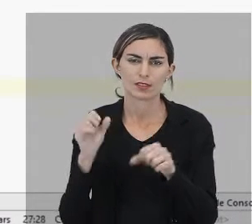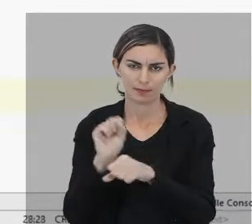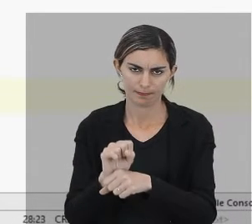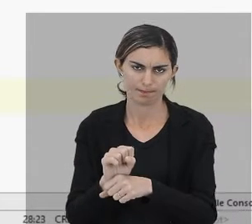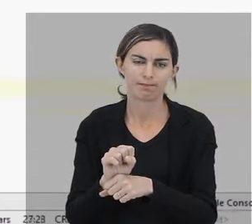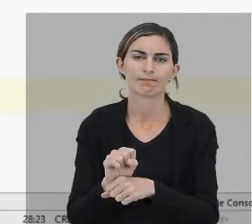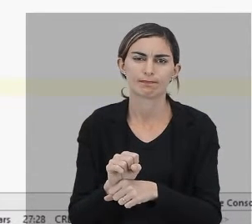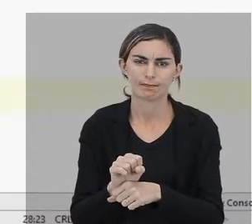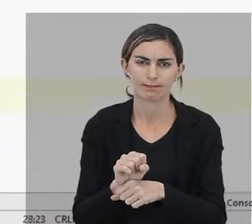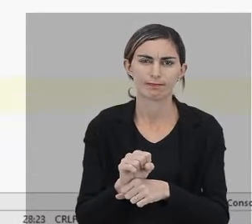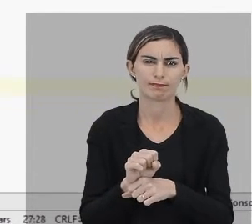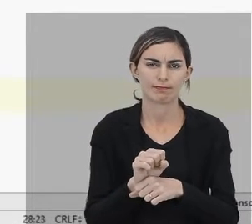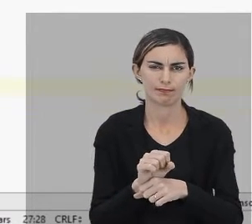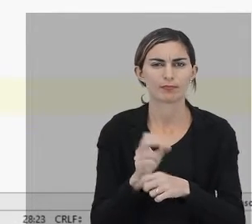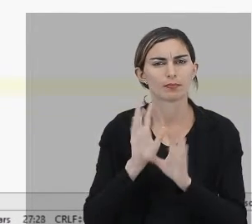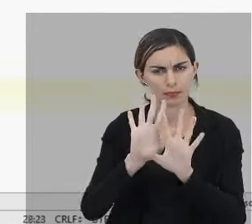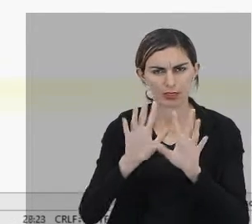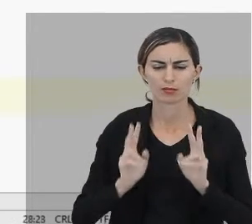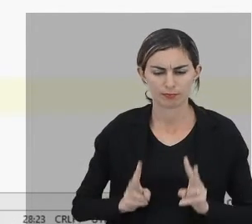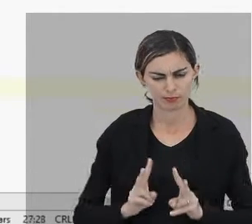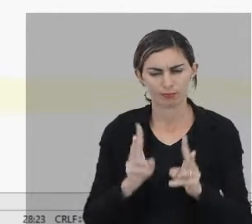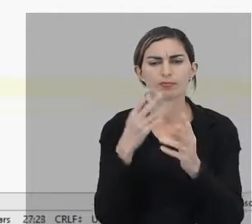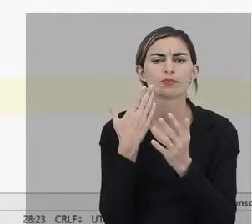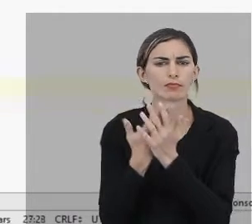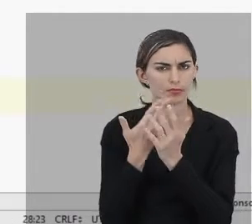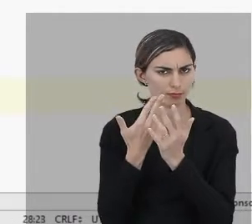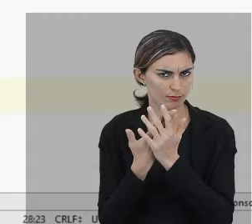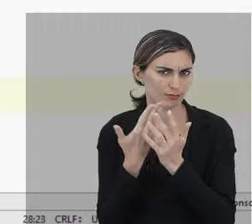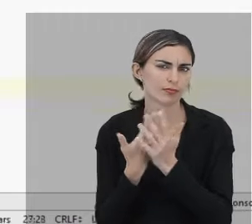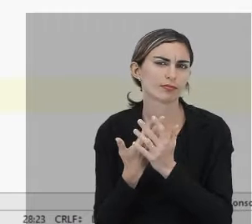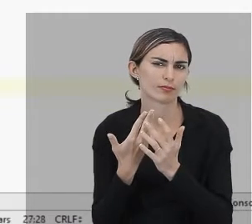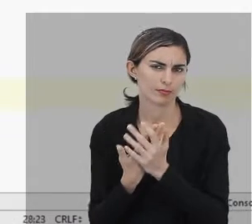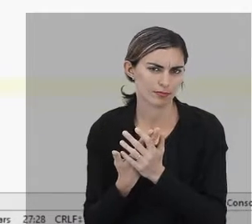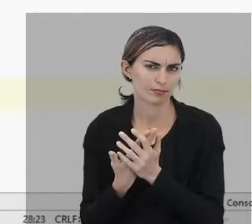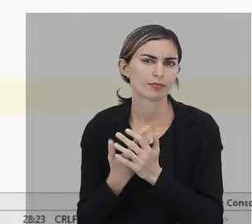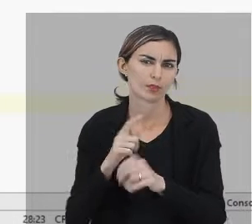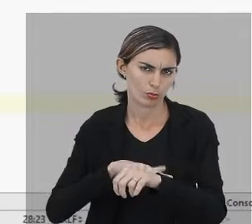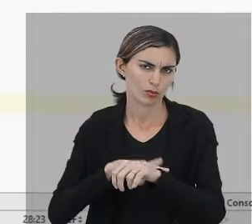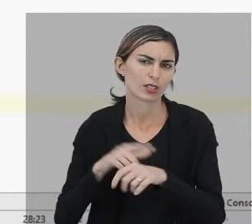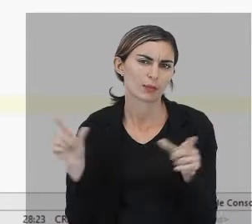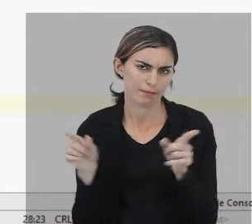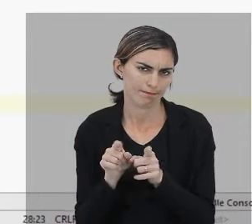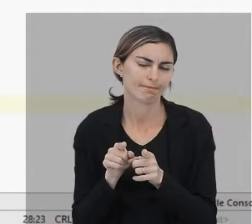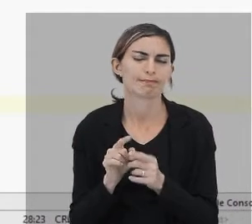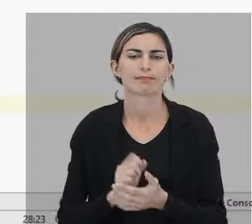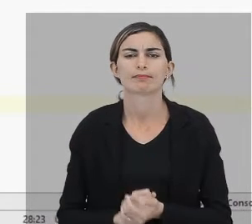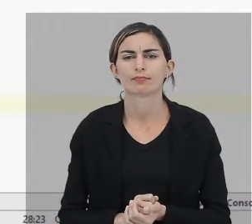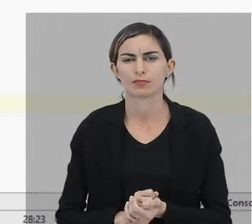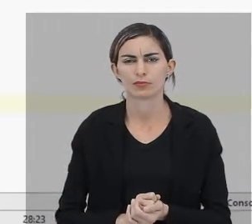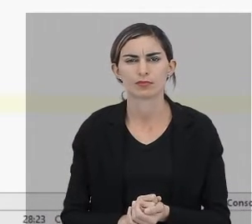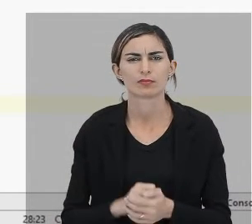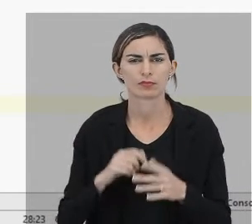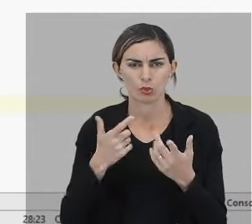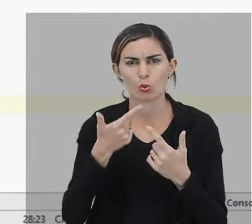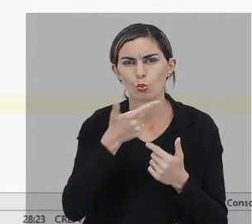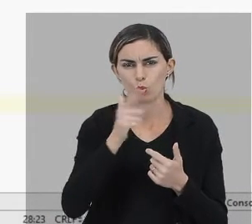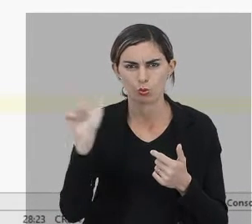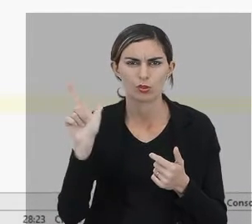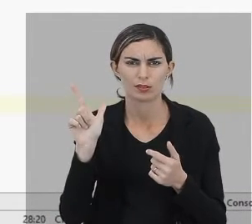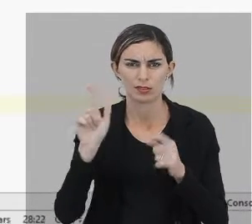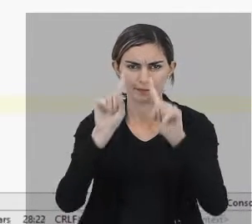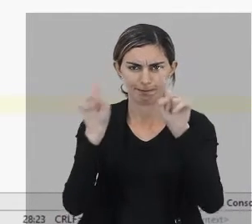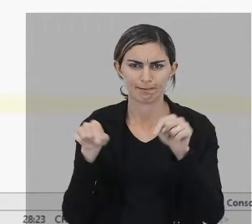a parada. Mas vamos continuar a aula, que o tempo é curto. A